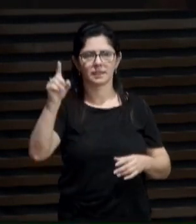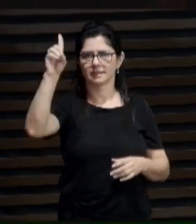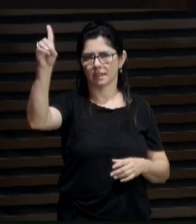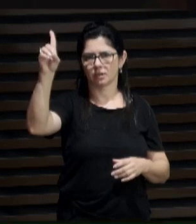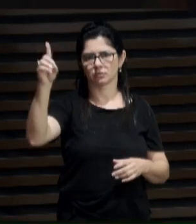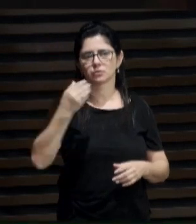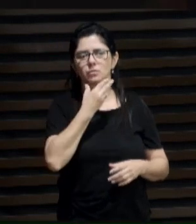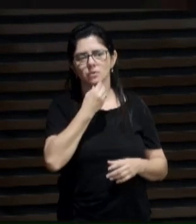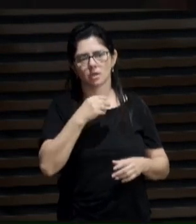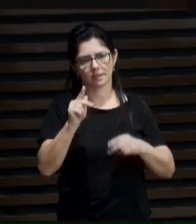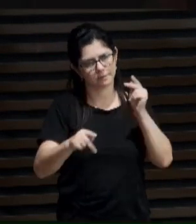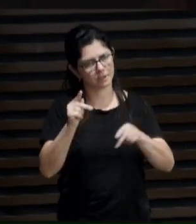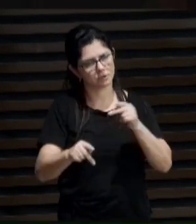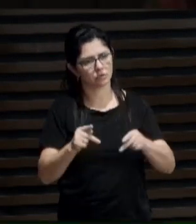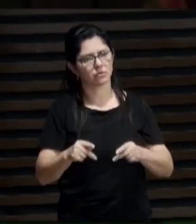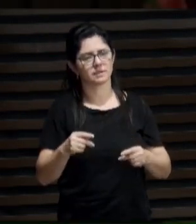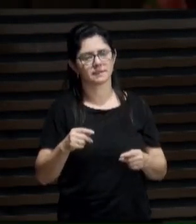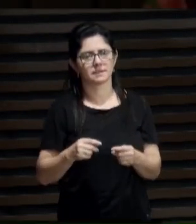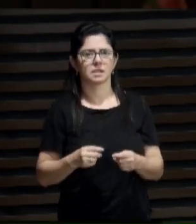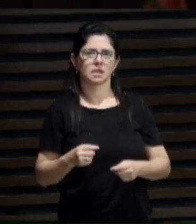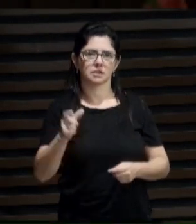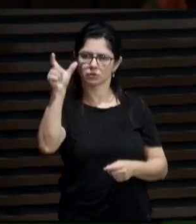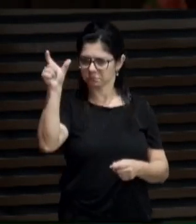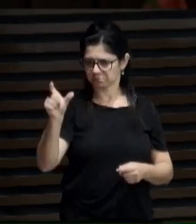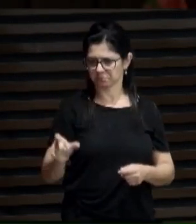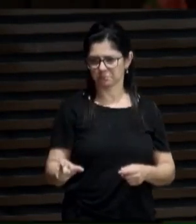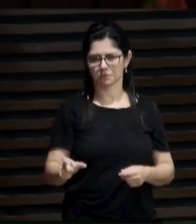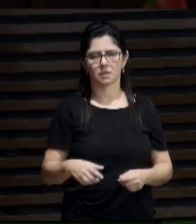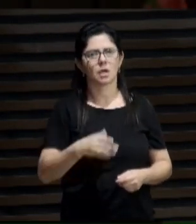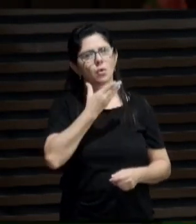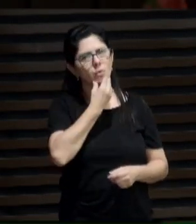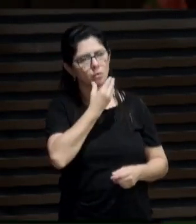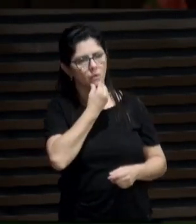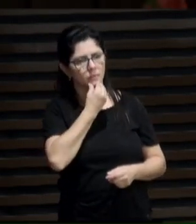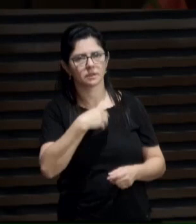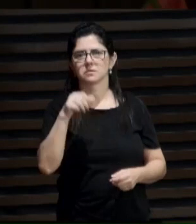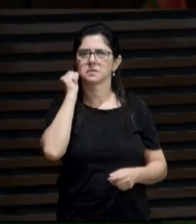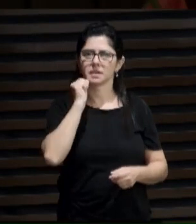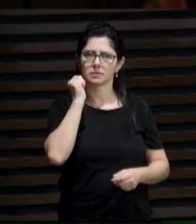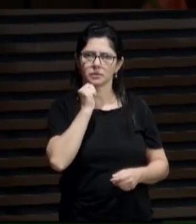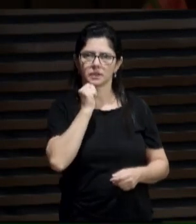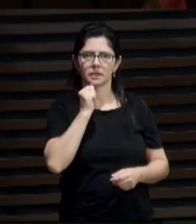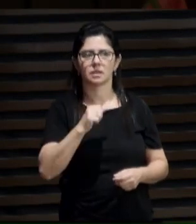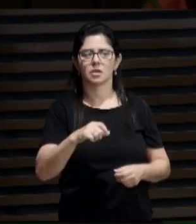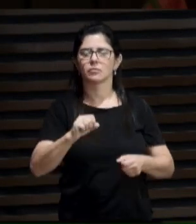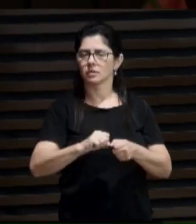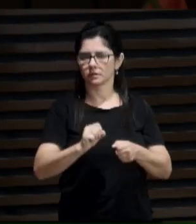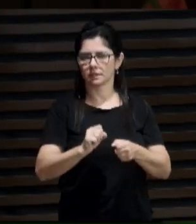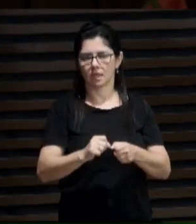sua imagem. O homem e a mulher foram criados para serem